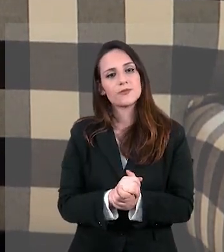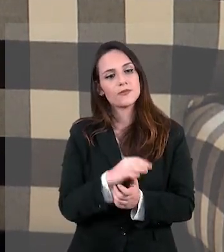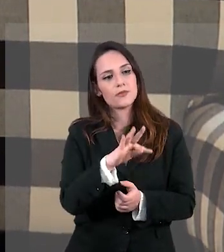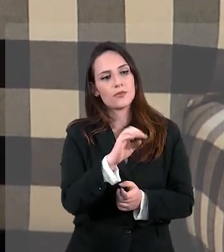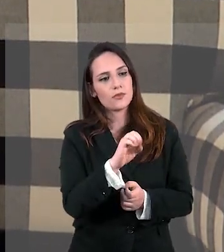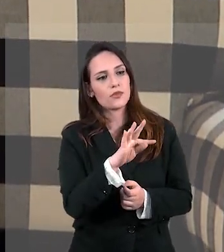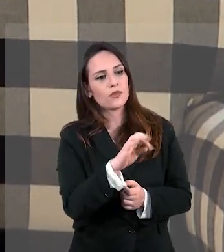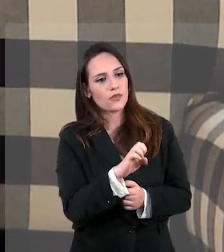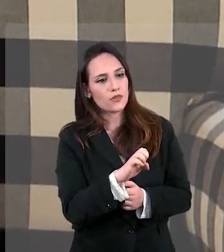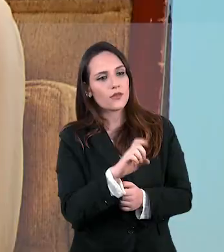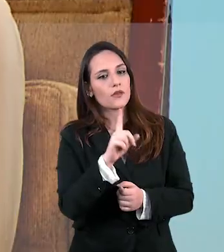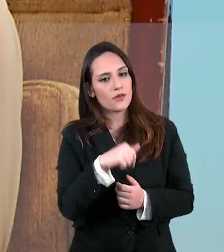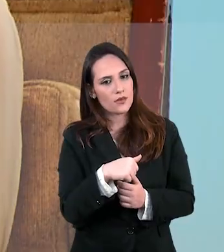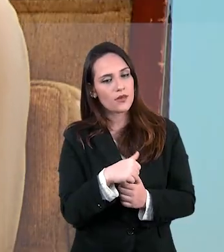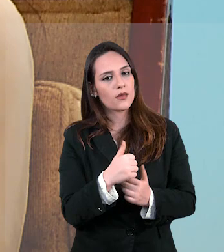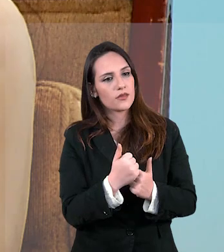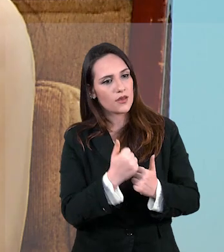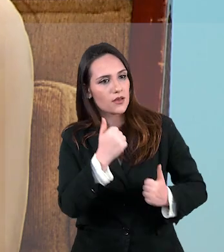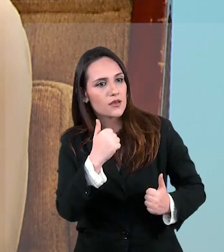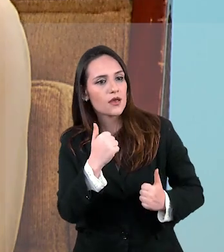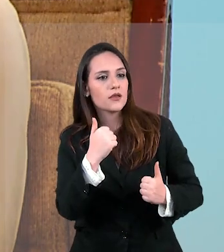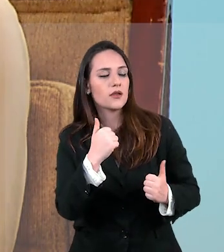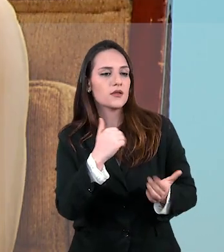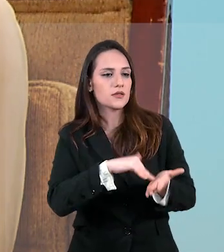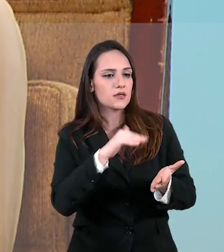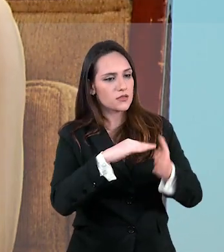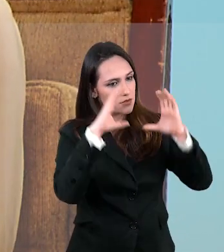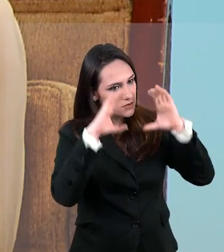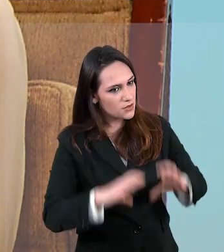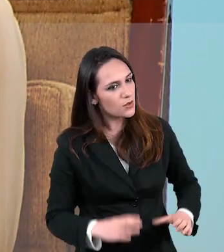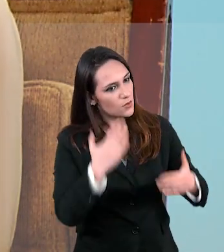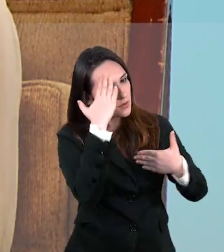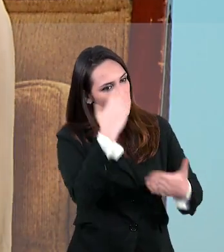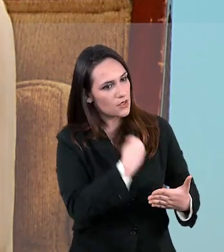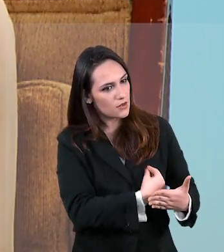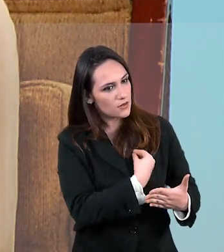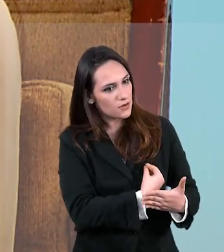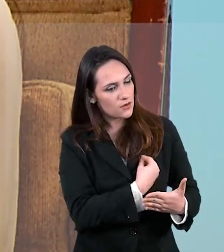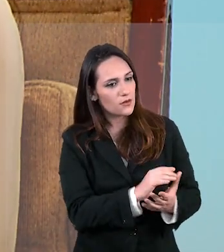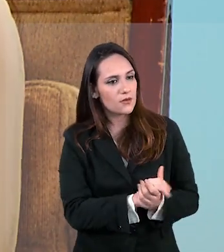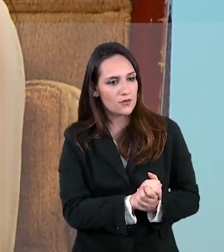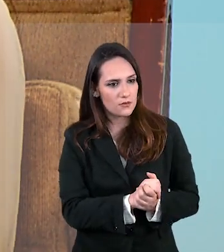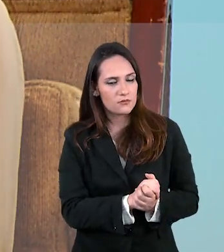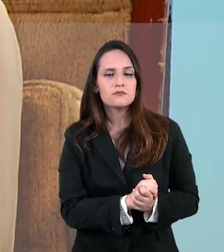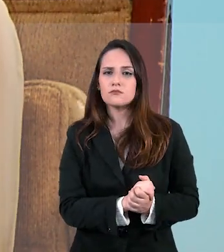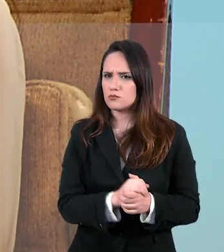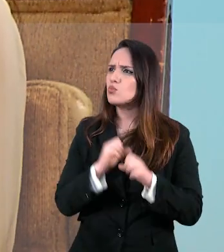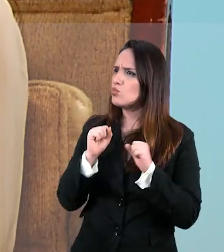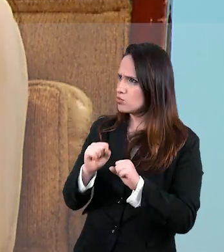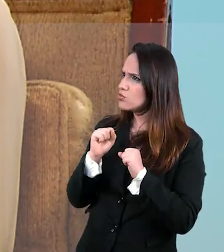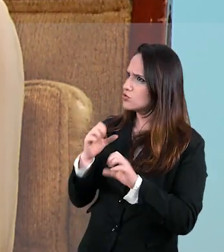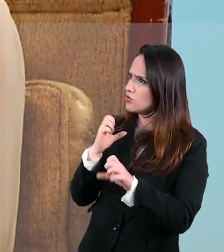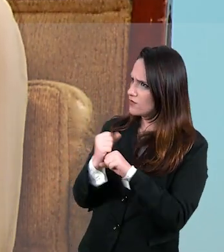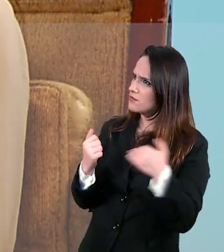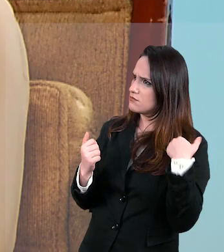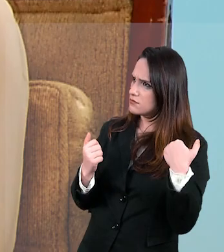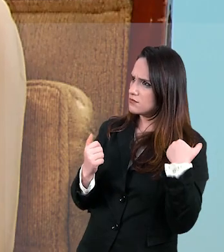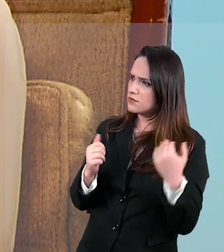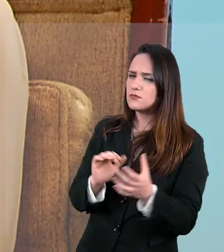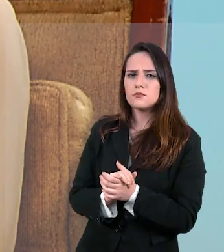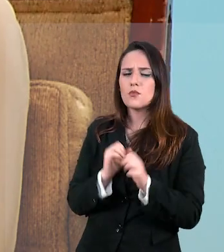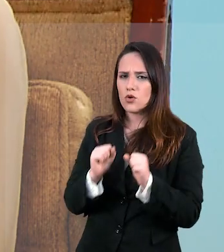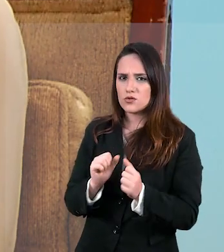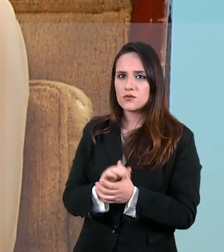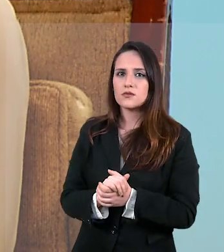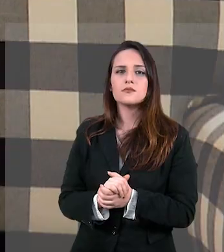conversar. TT Trade, subsecretária adjunta da Subsecretaria de Cidadania, obrigada pela sua presença, Lívia. Seja sempre bem-vinda. Conte conosco sempre que você